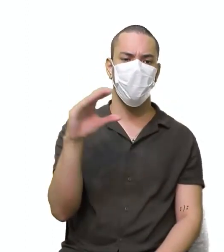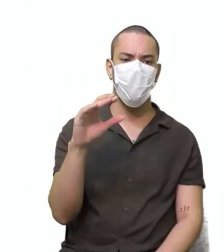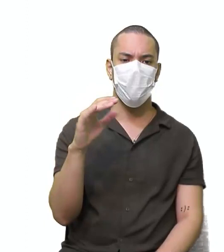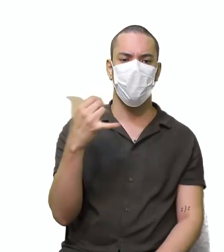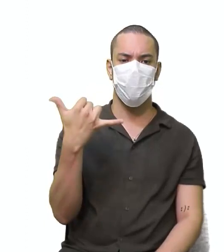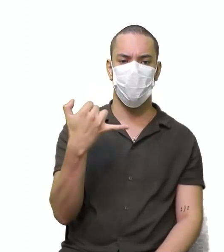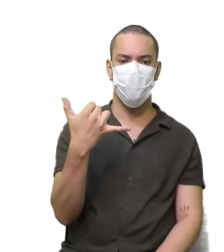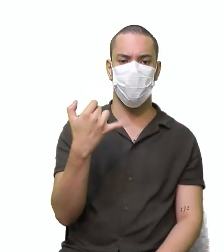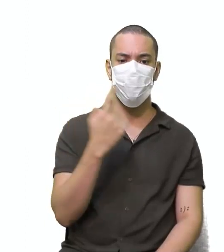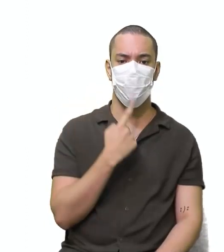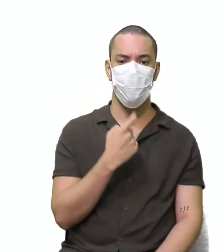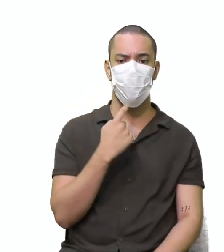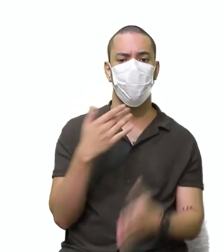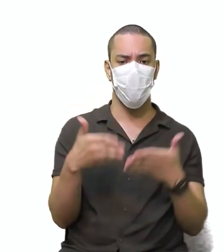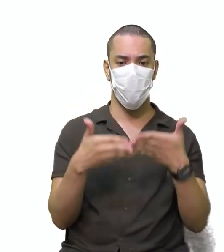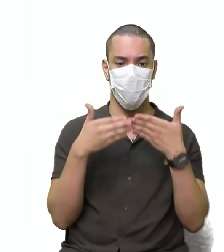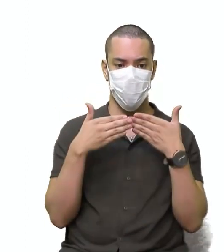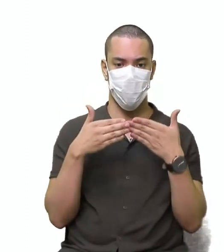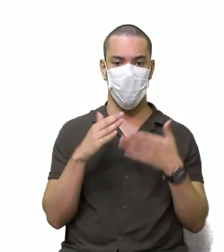por favor. Vamos lá.